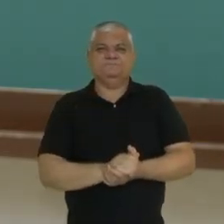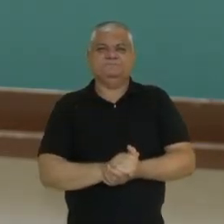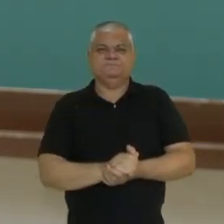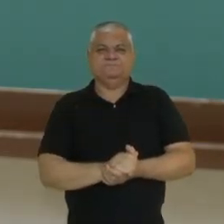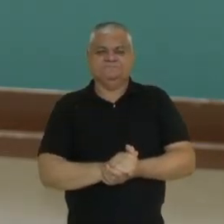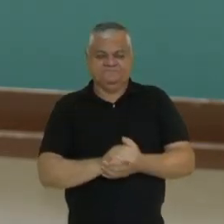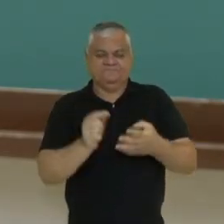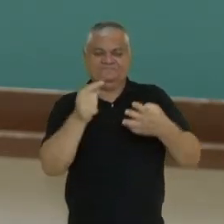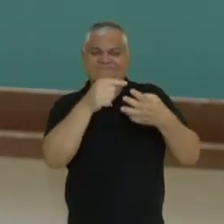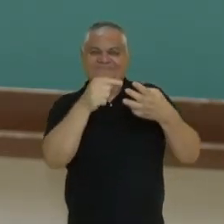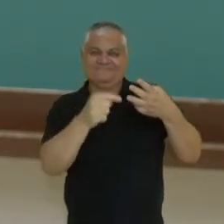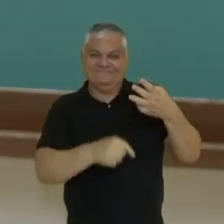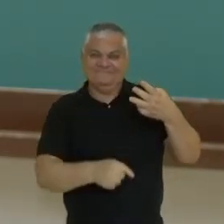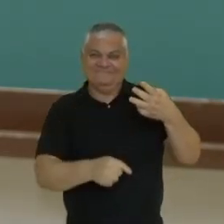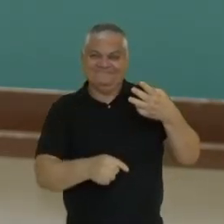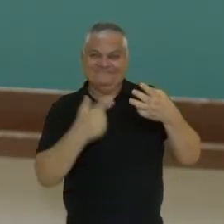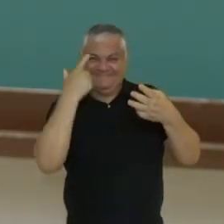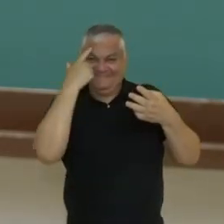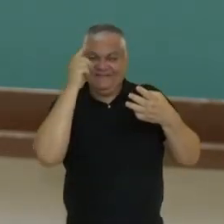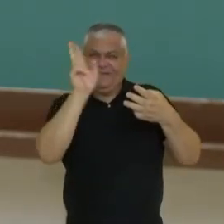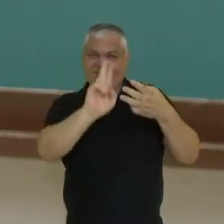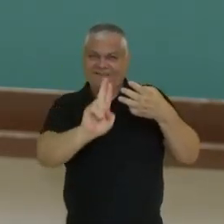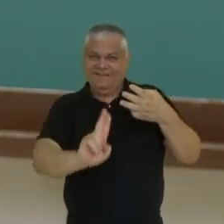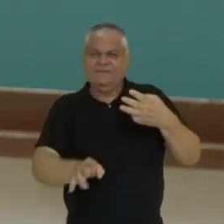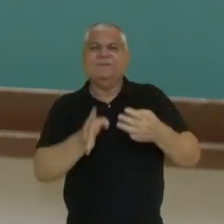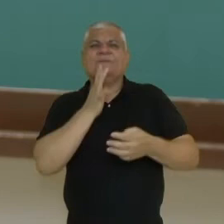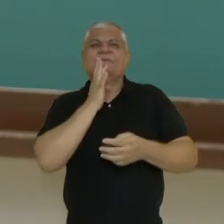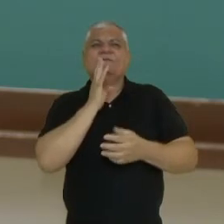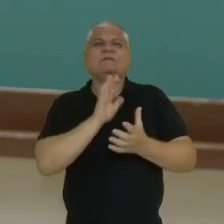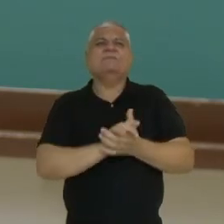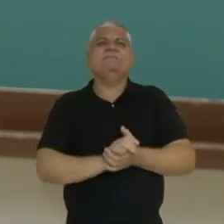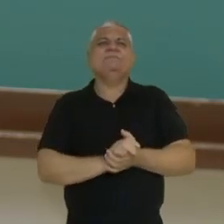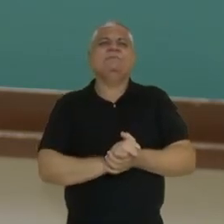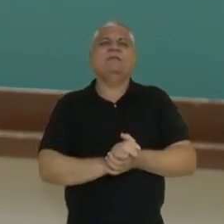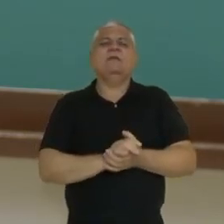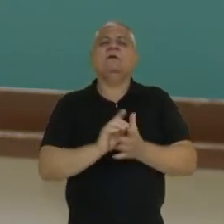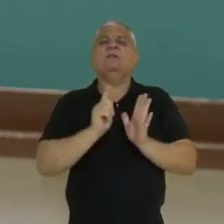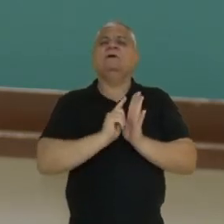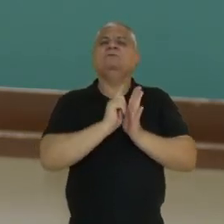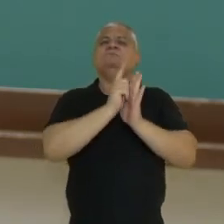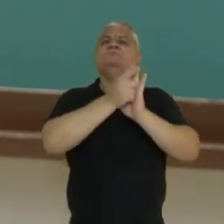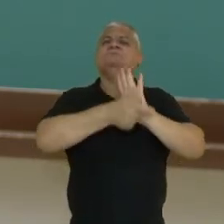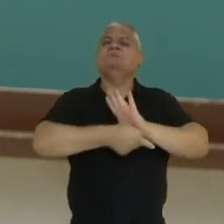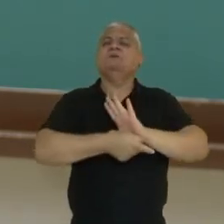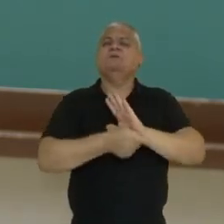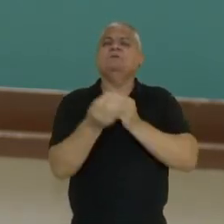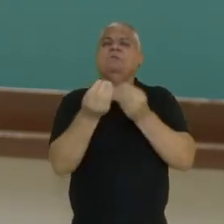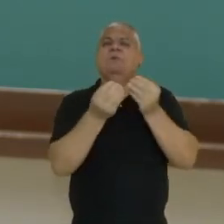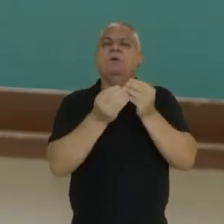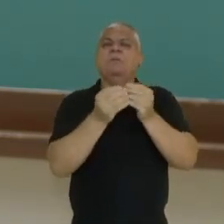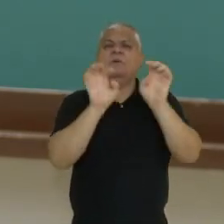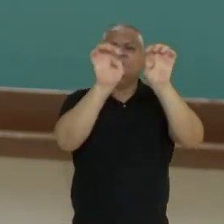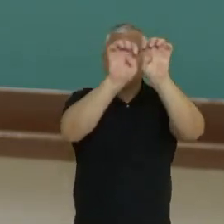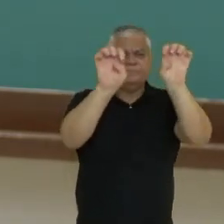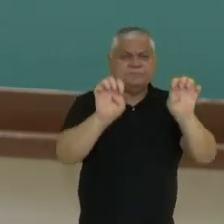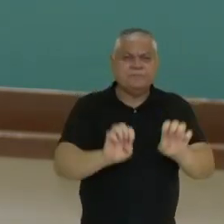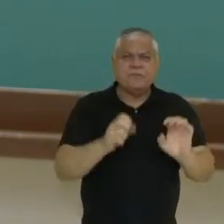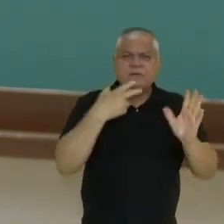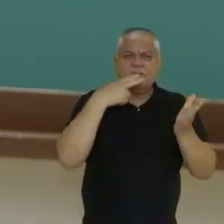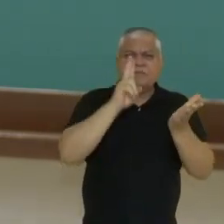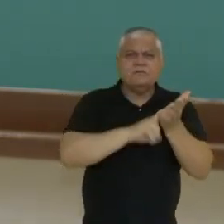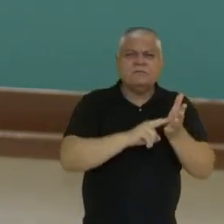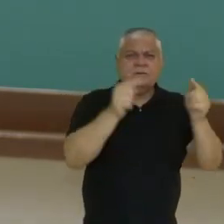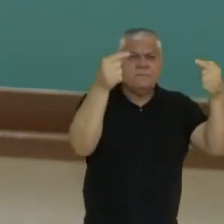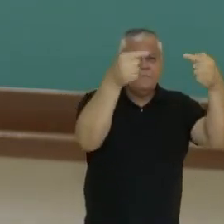Conhecemos um pouco das pessoas citadas na carta e agora chegamos aqui à estrutura da carta. O que nós